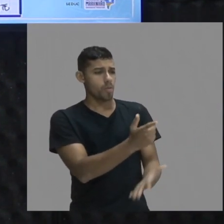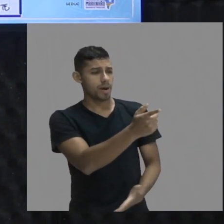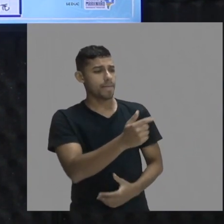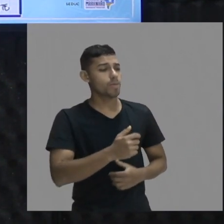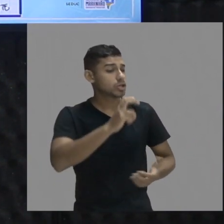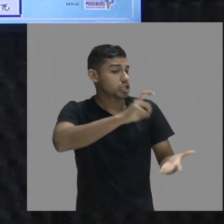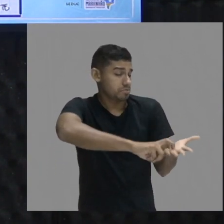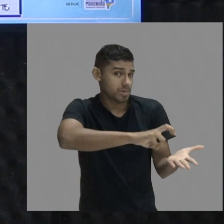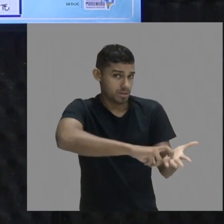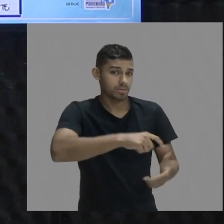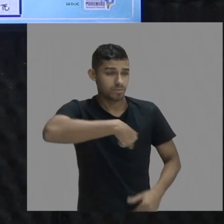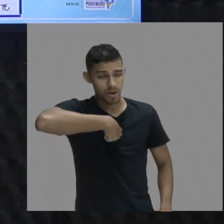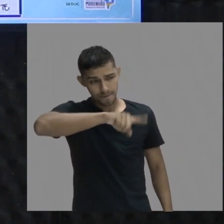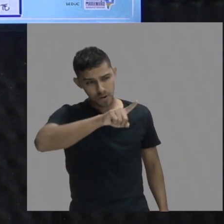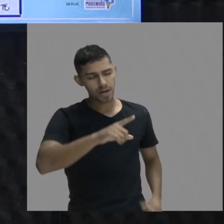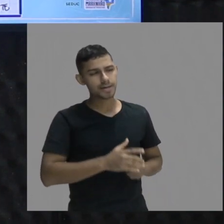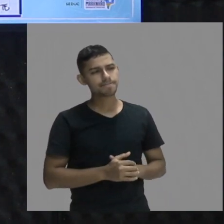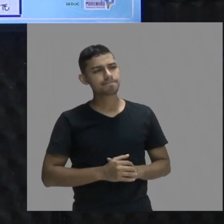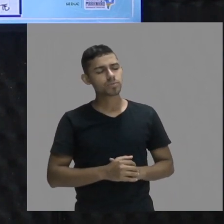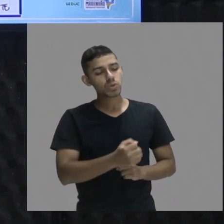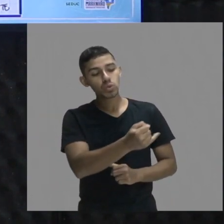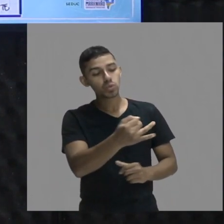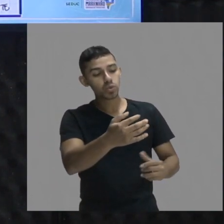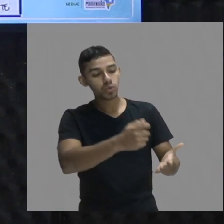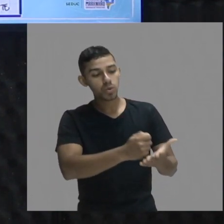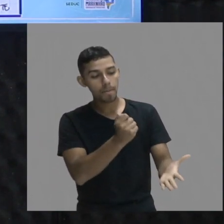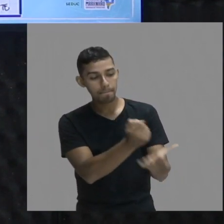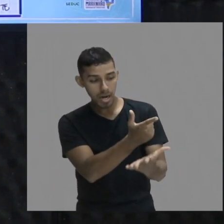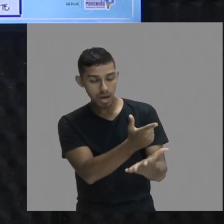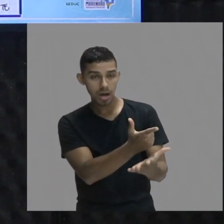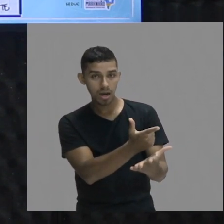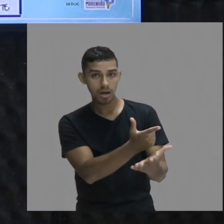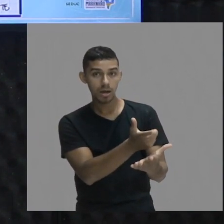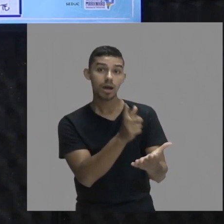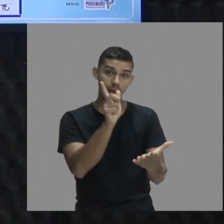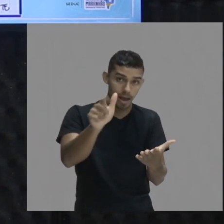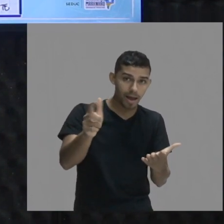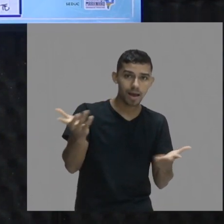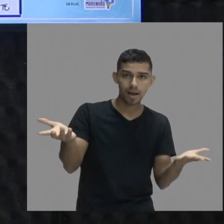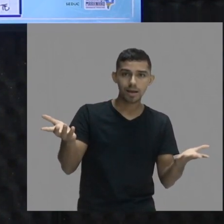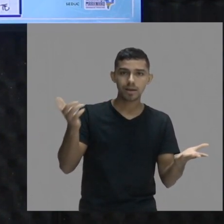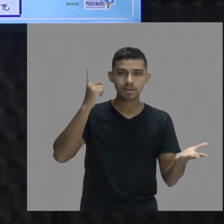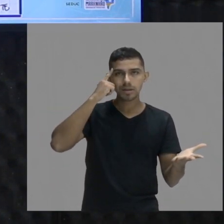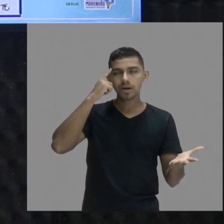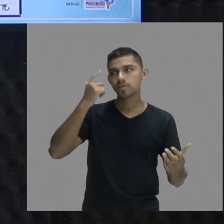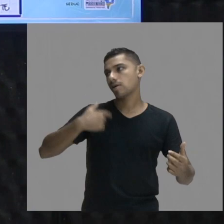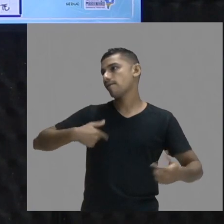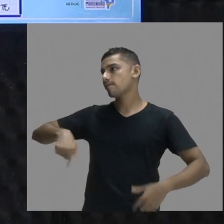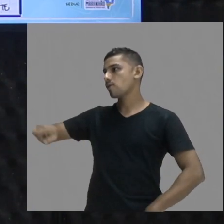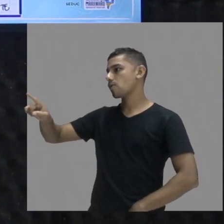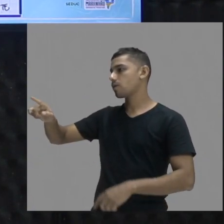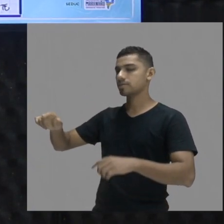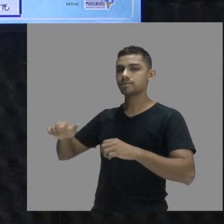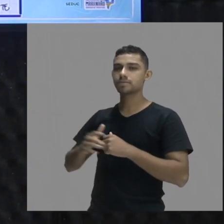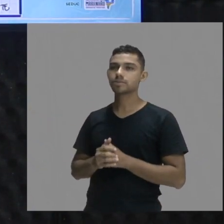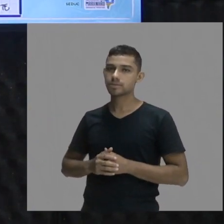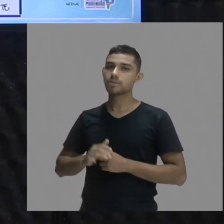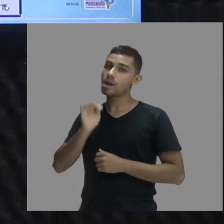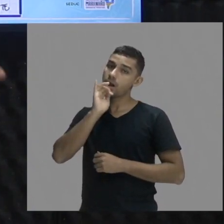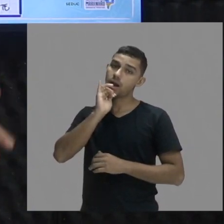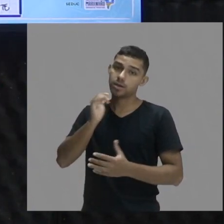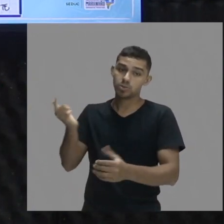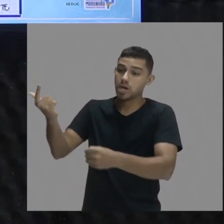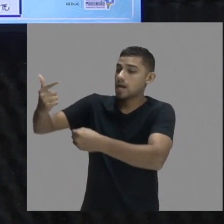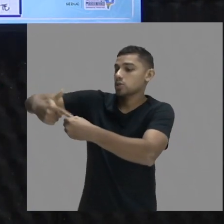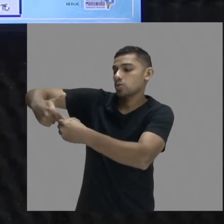de manhã, você compra uma quantidade de pães e paga, né? Por esses pães que você compra. Ou se você vai no